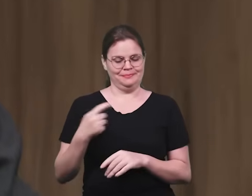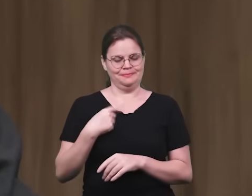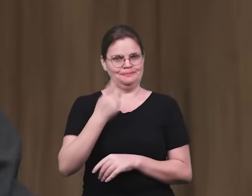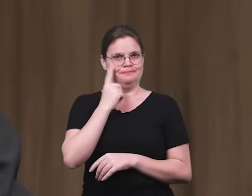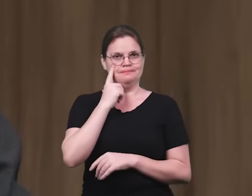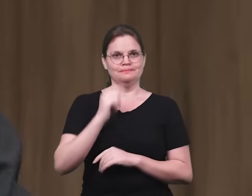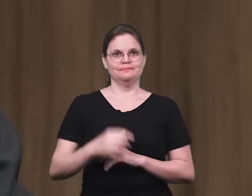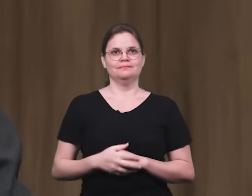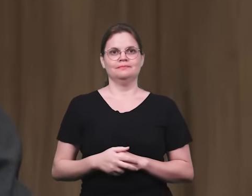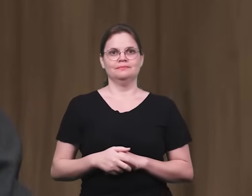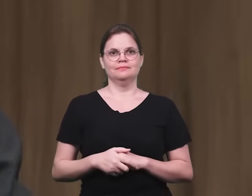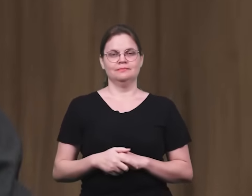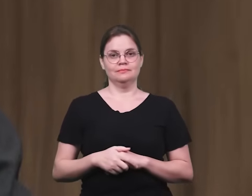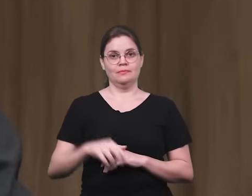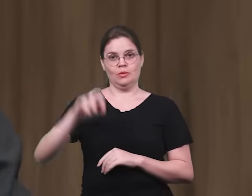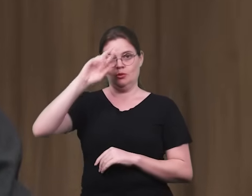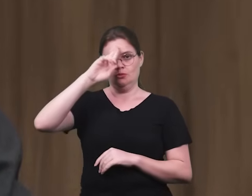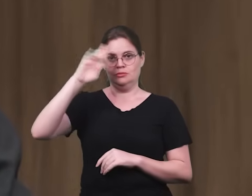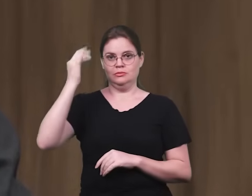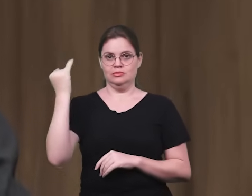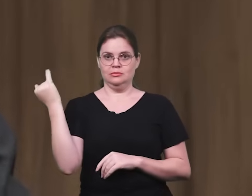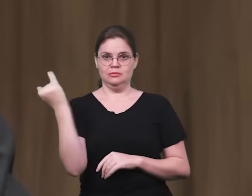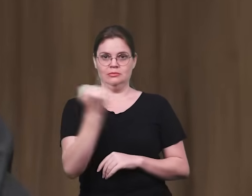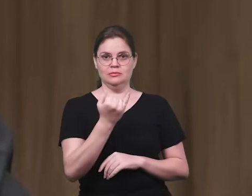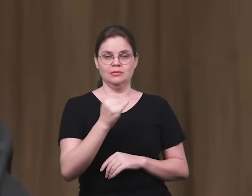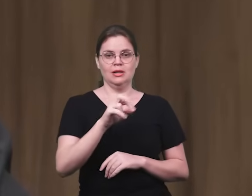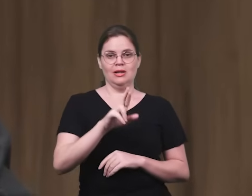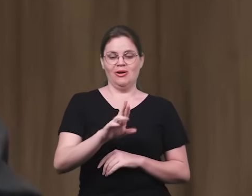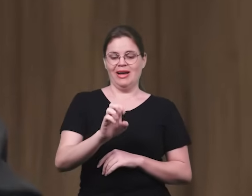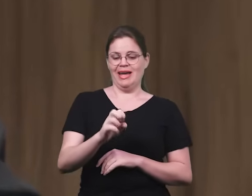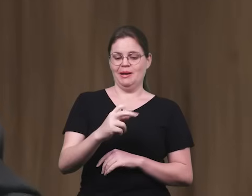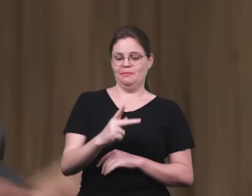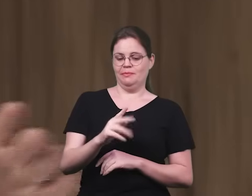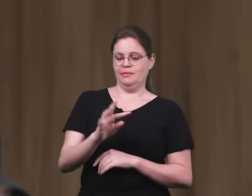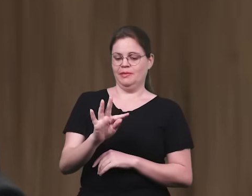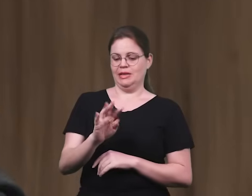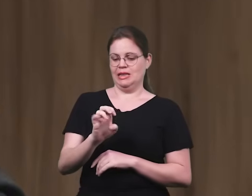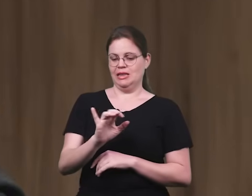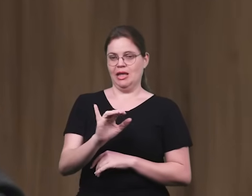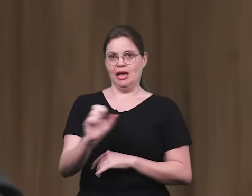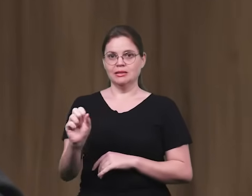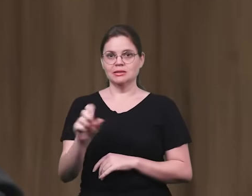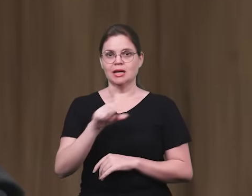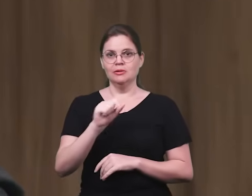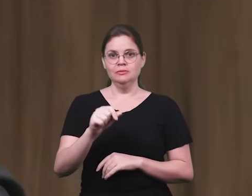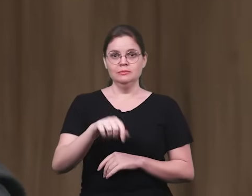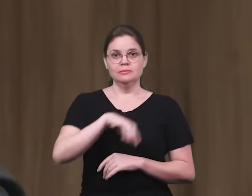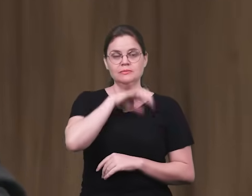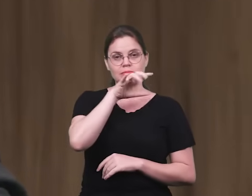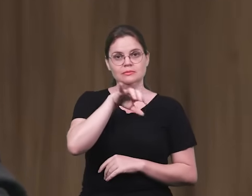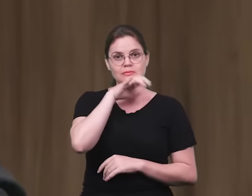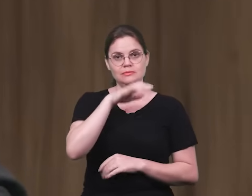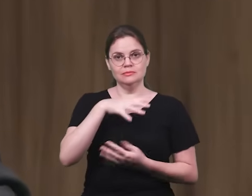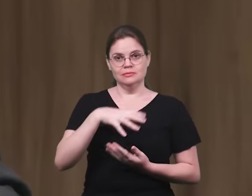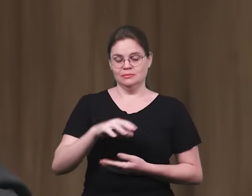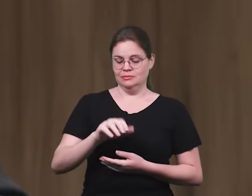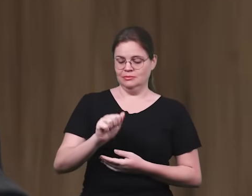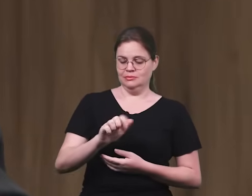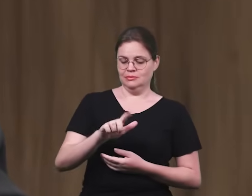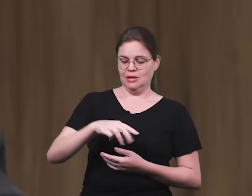o Senhor ele fala répteis de alma vivente, ele não está falando aqui de uma